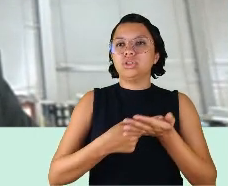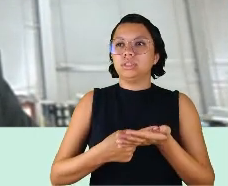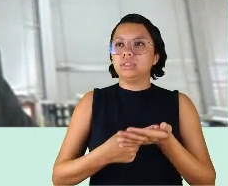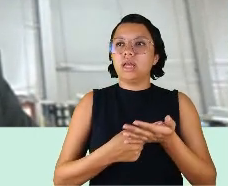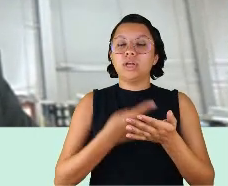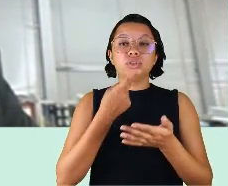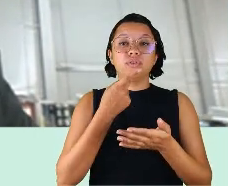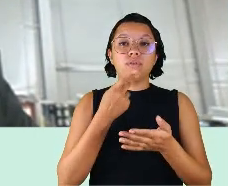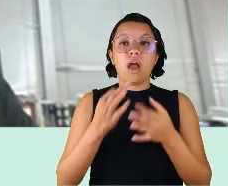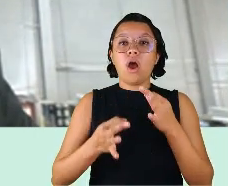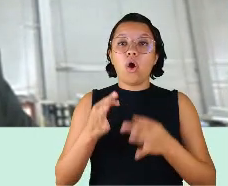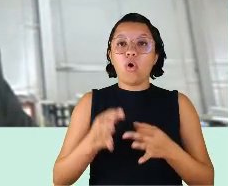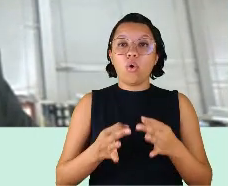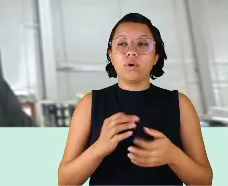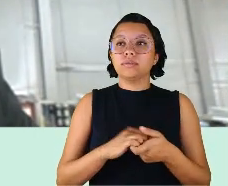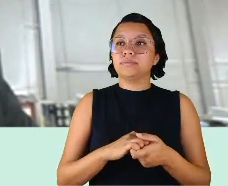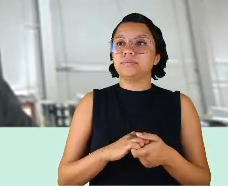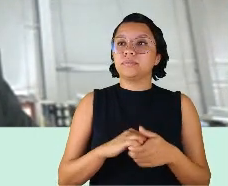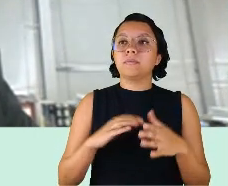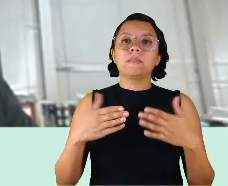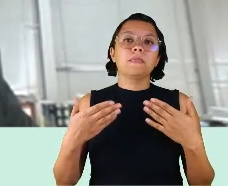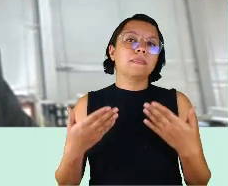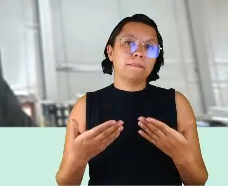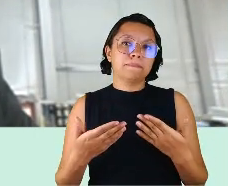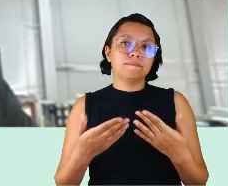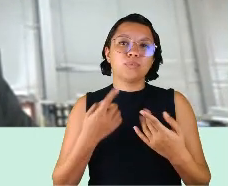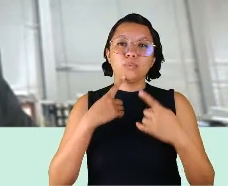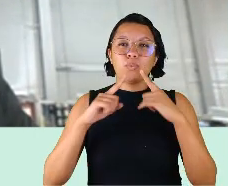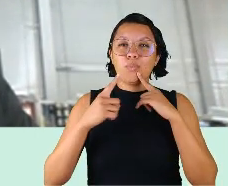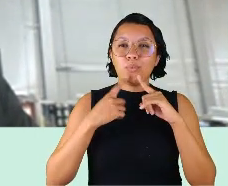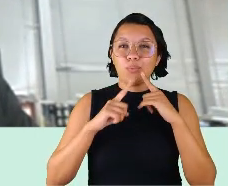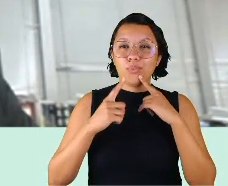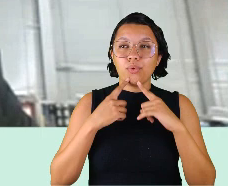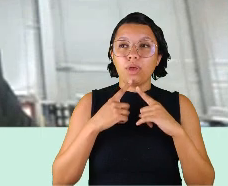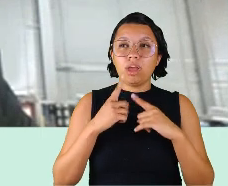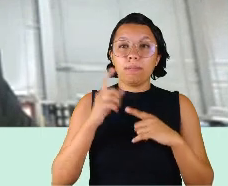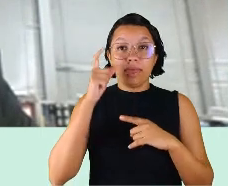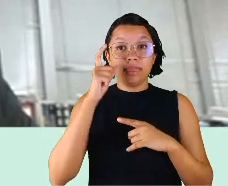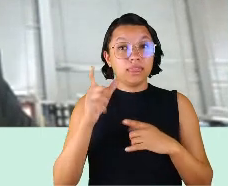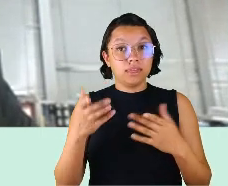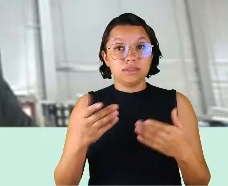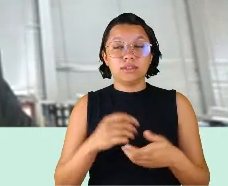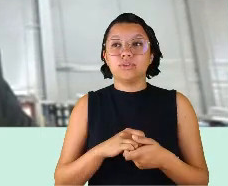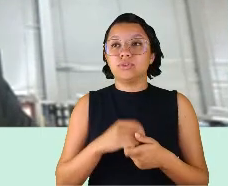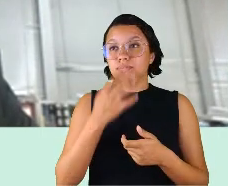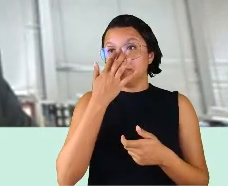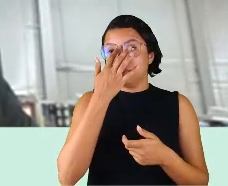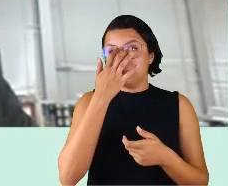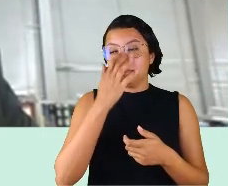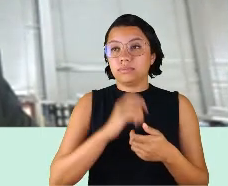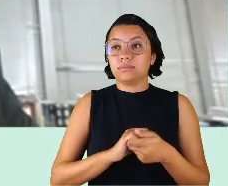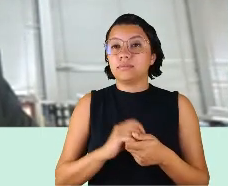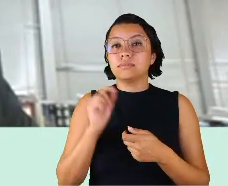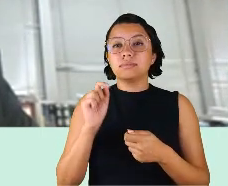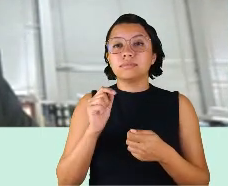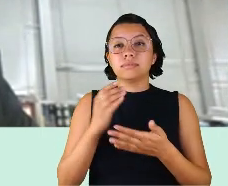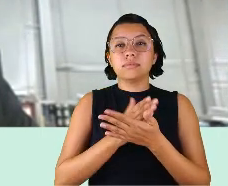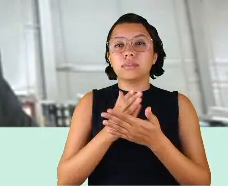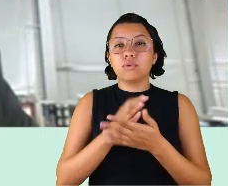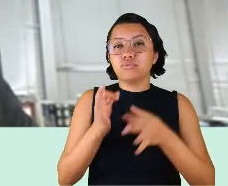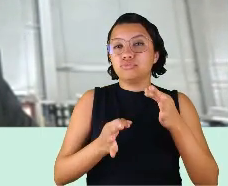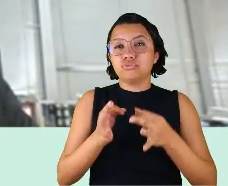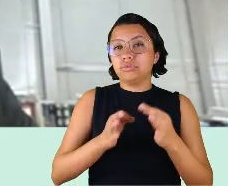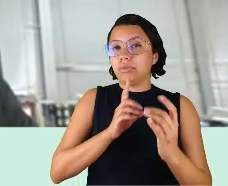tratar com os juízes. Quando reclamam, é interessante isso, né, que algum juiz